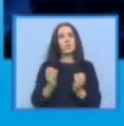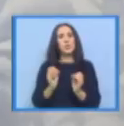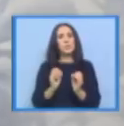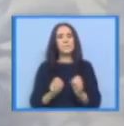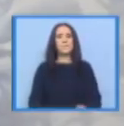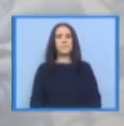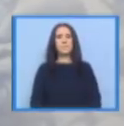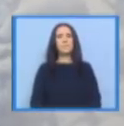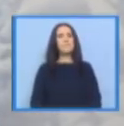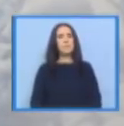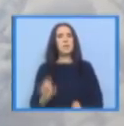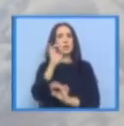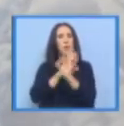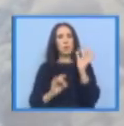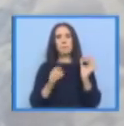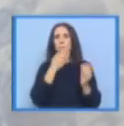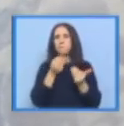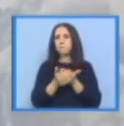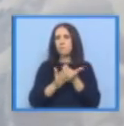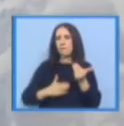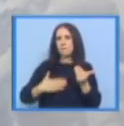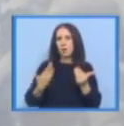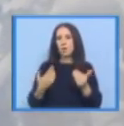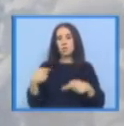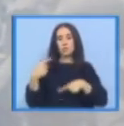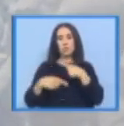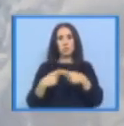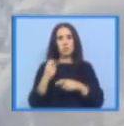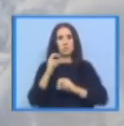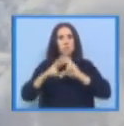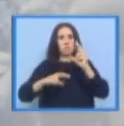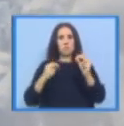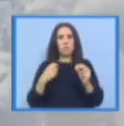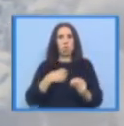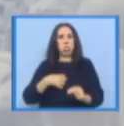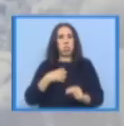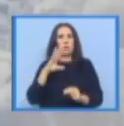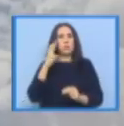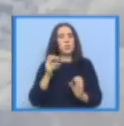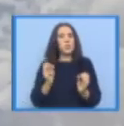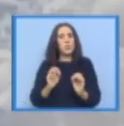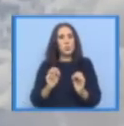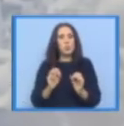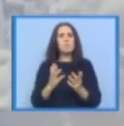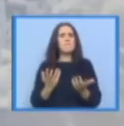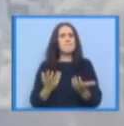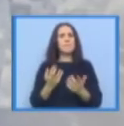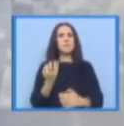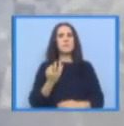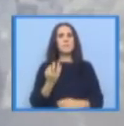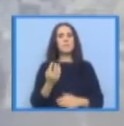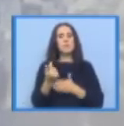falar de uma Europa envelhecida, onde a renovação de gerações é dramática, não acontece. E olhando num